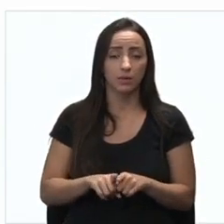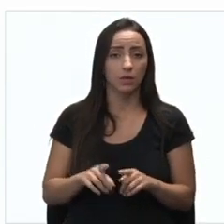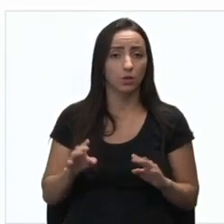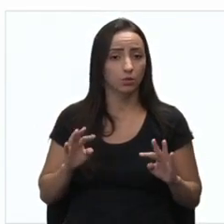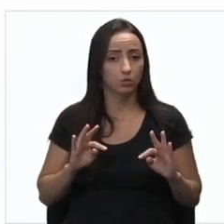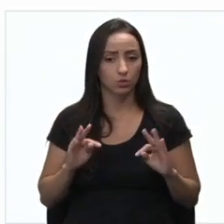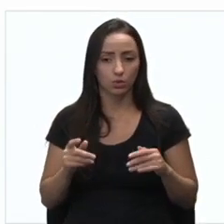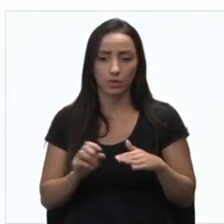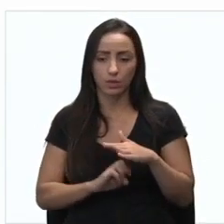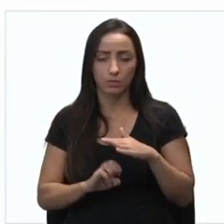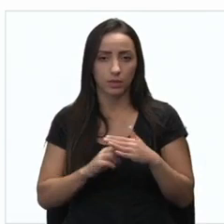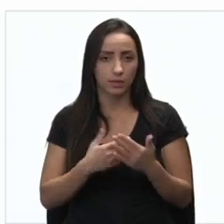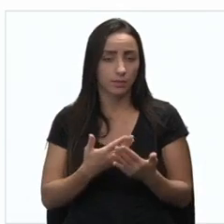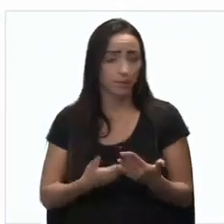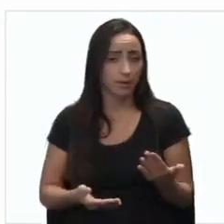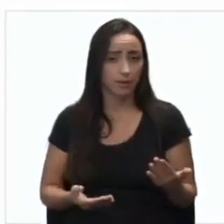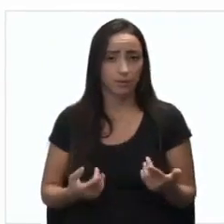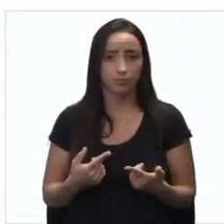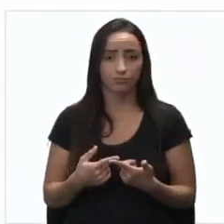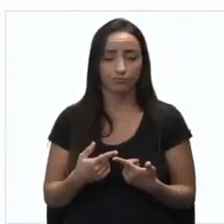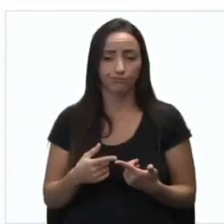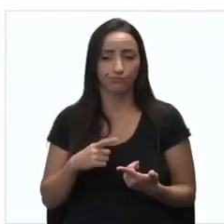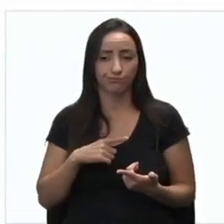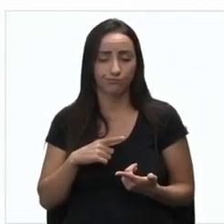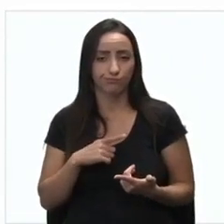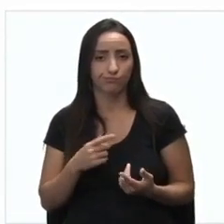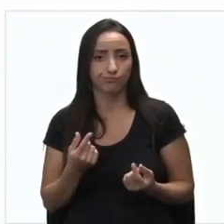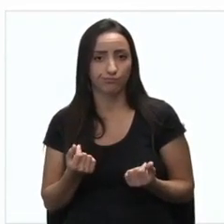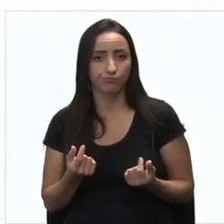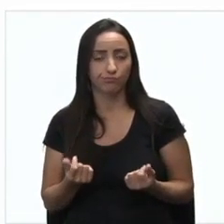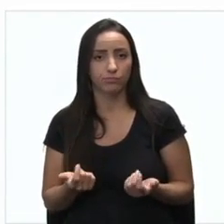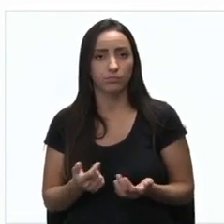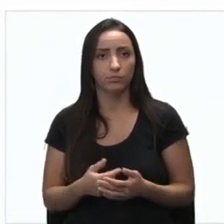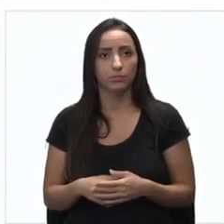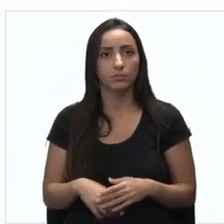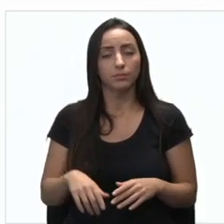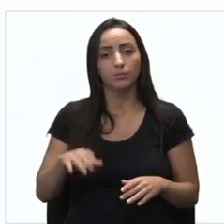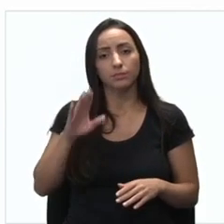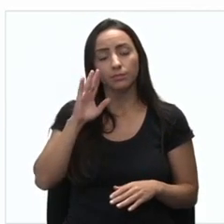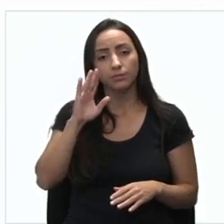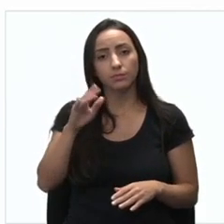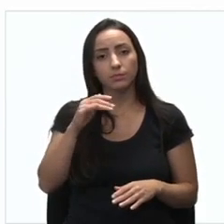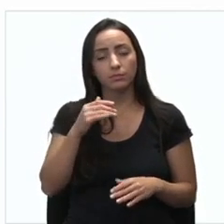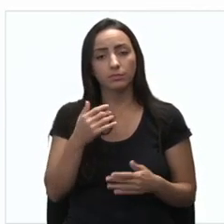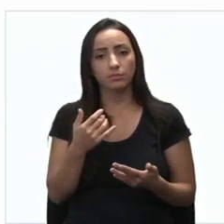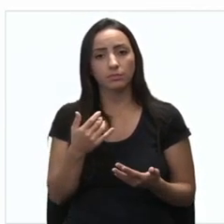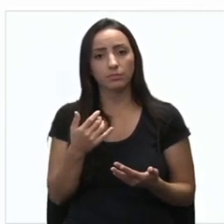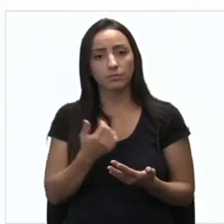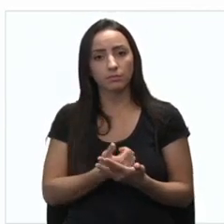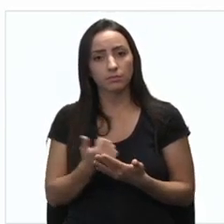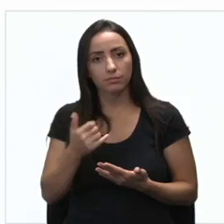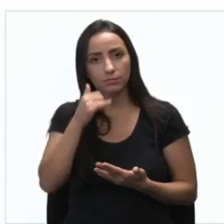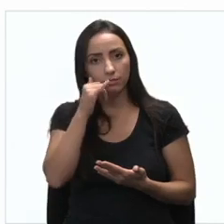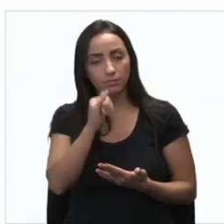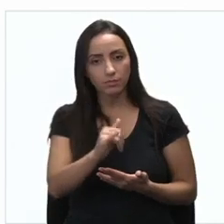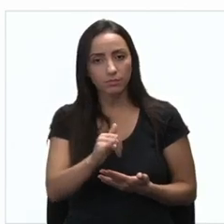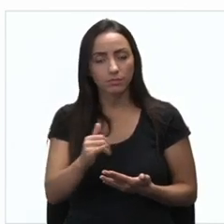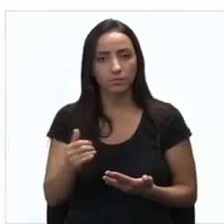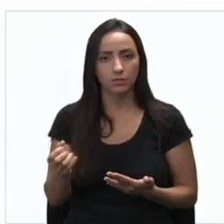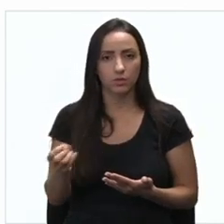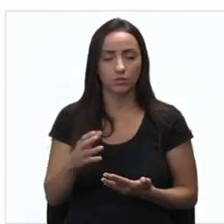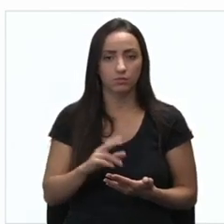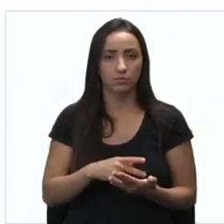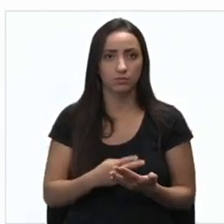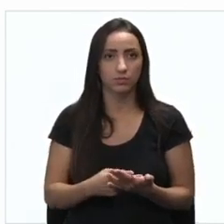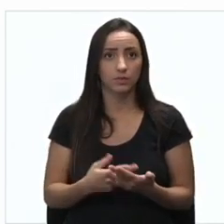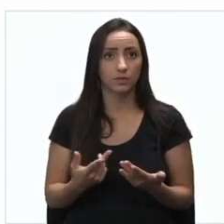toda a organização também. E as possíveis ações para evitar novos acidentes: primeiro, aumentar o número de